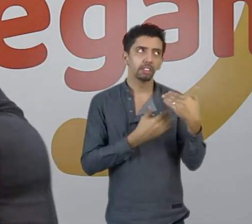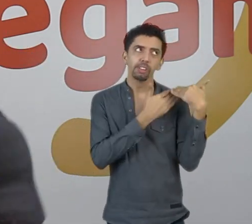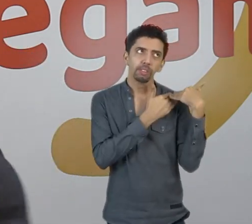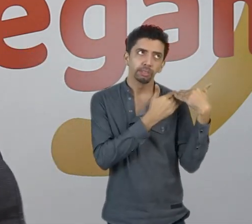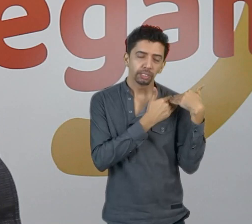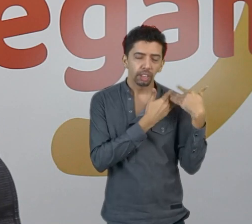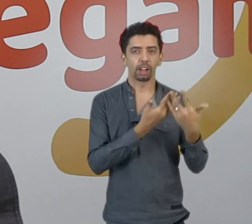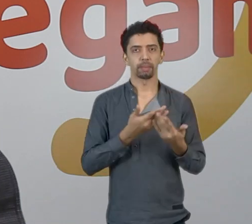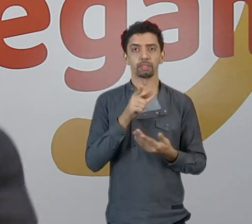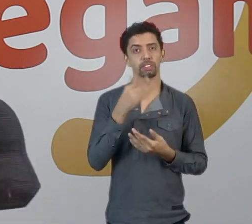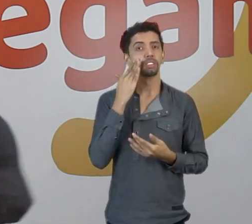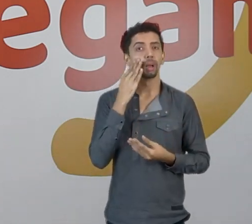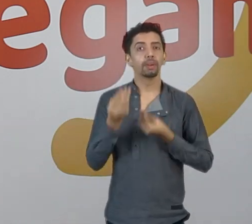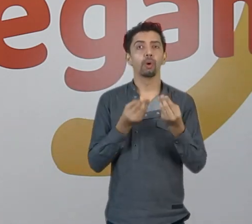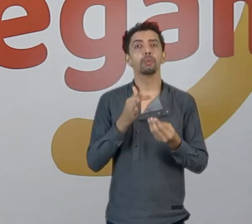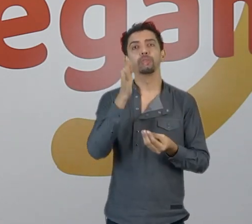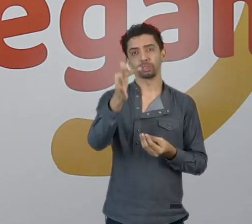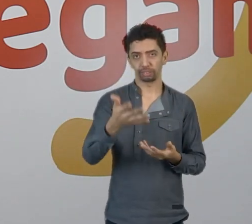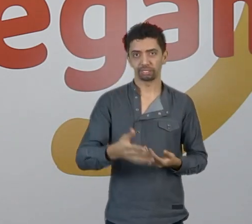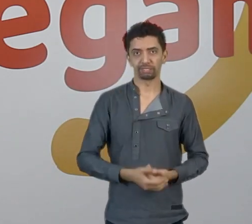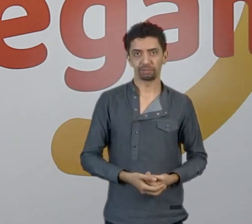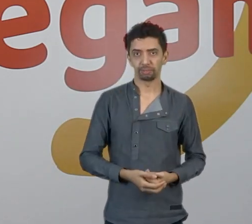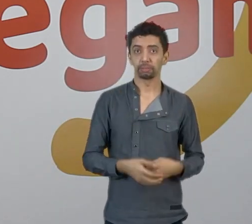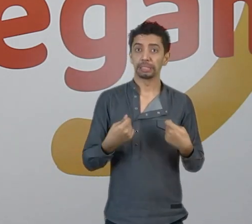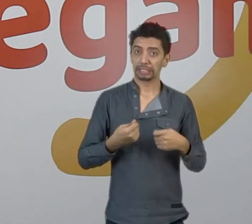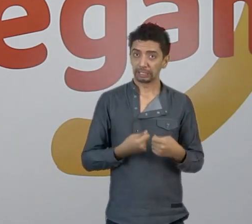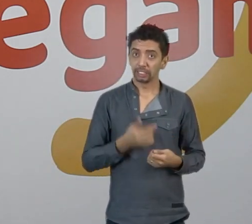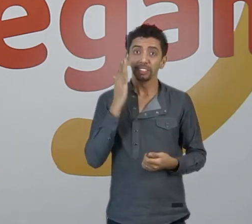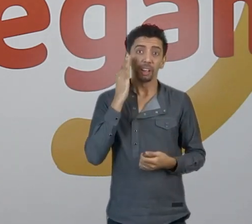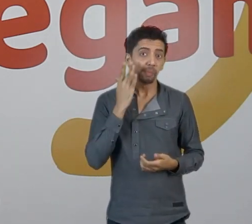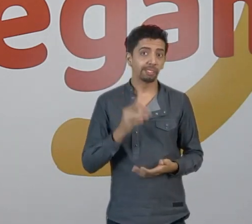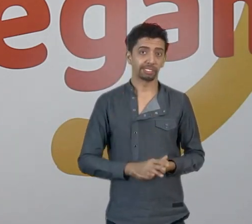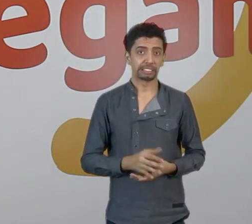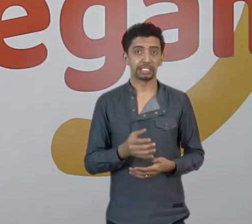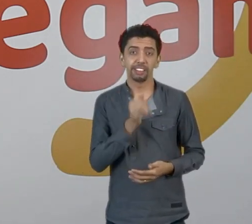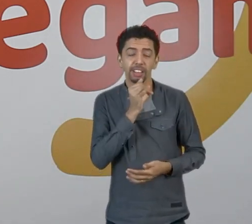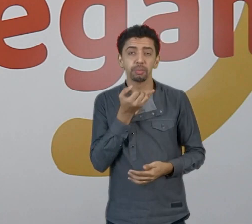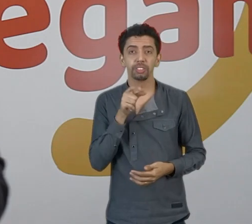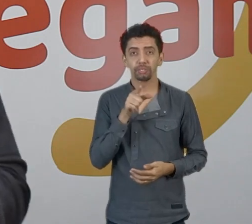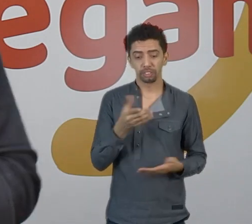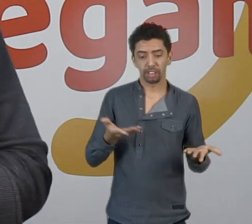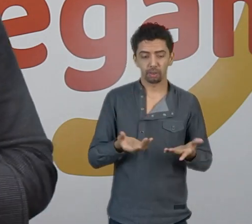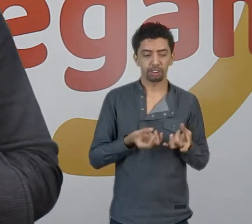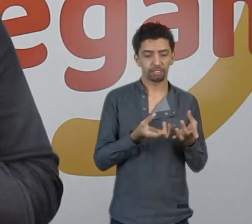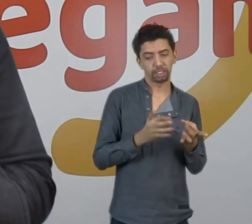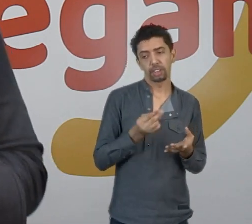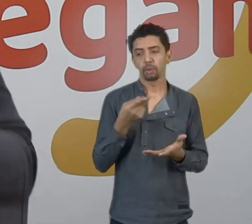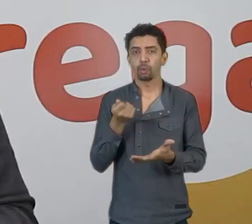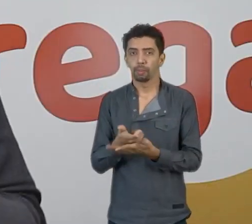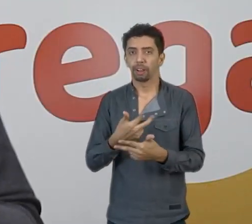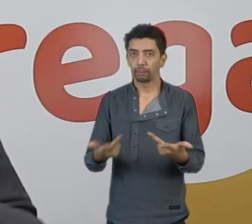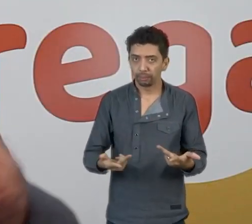início você sabe como sair dessa situação lá no futuro você sabe se você vender se você comprar